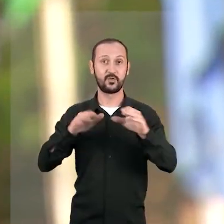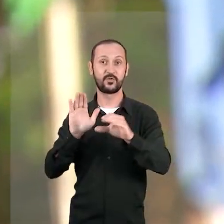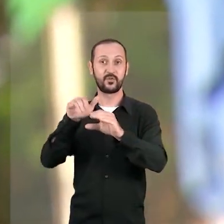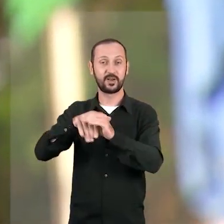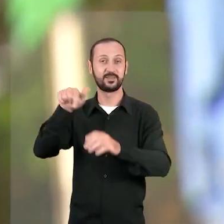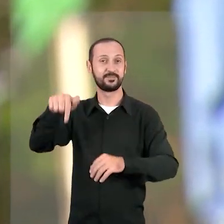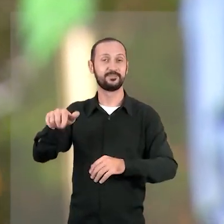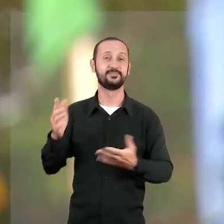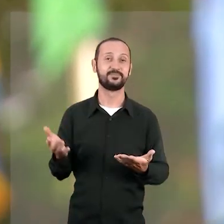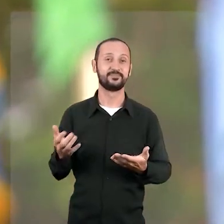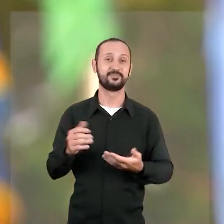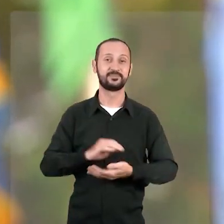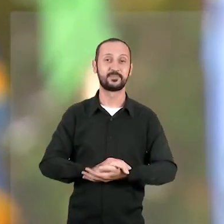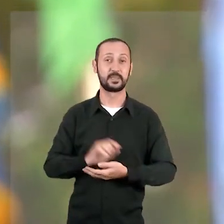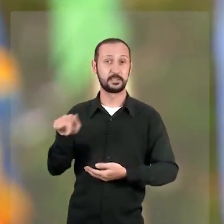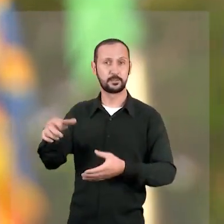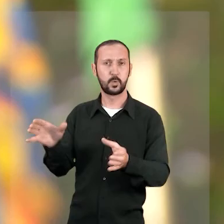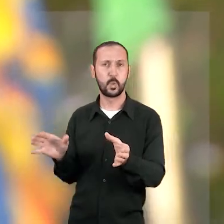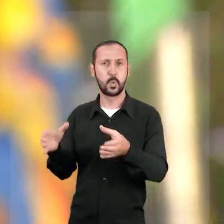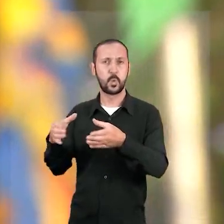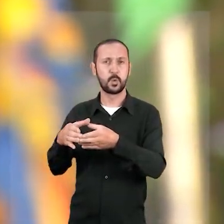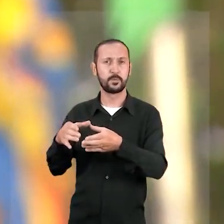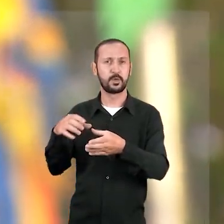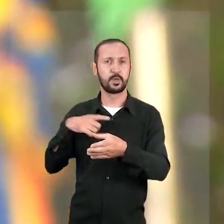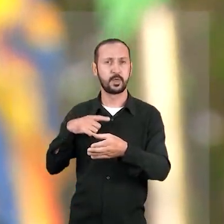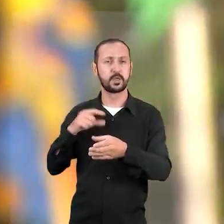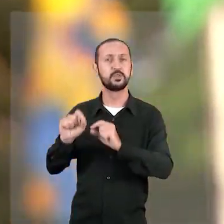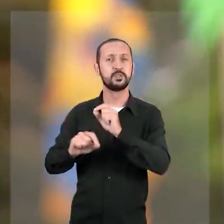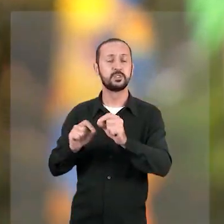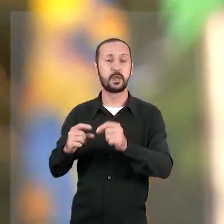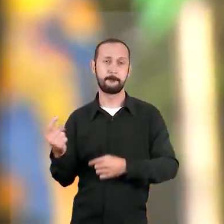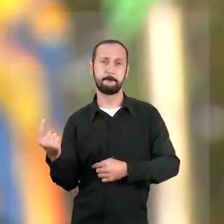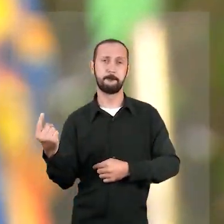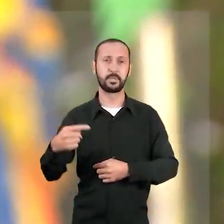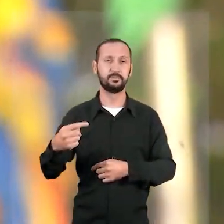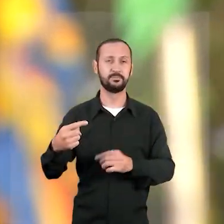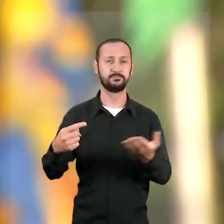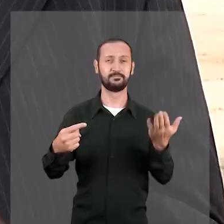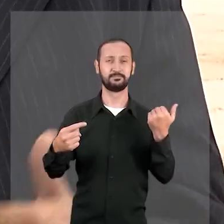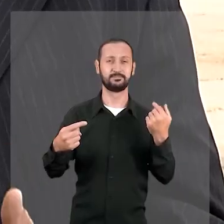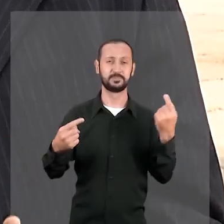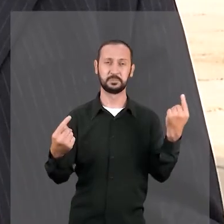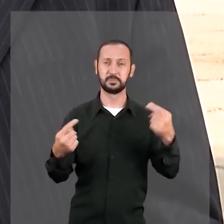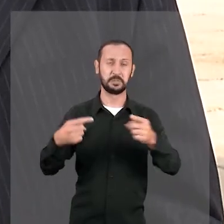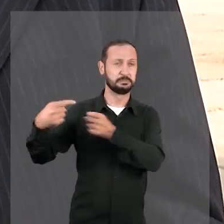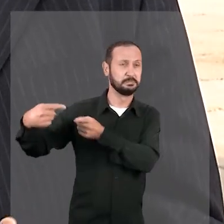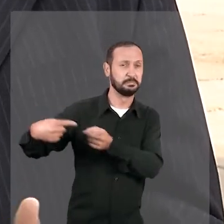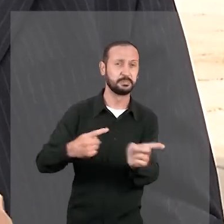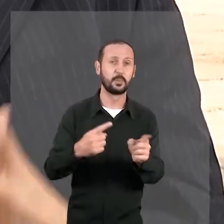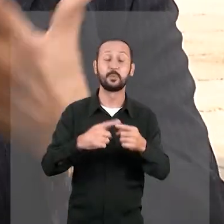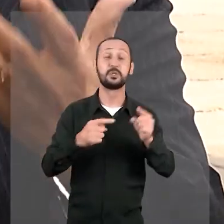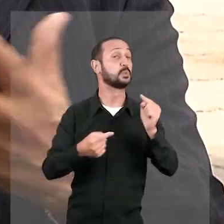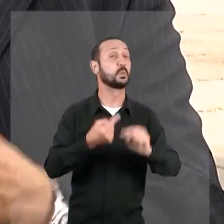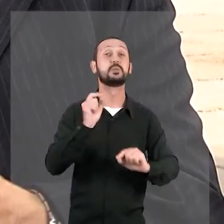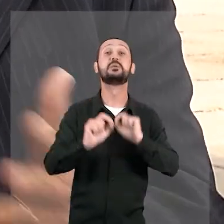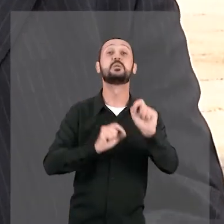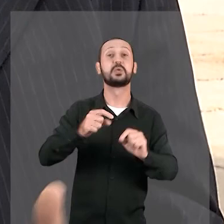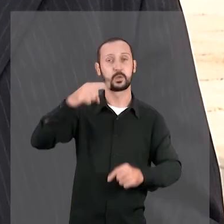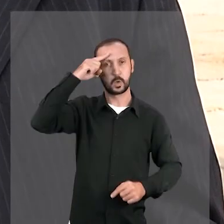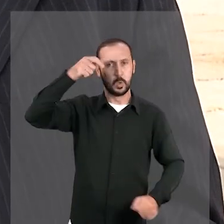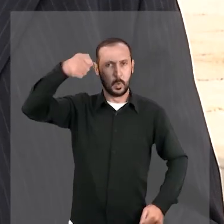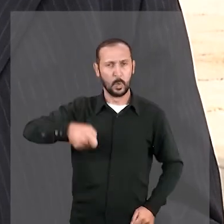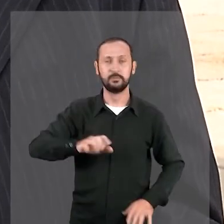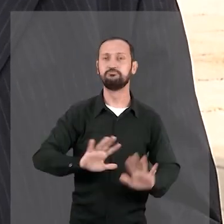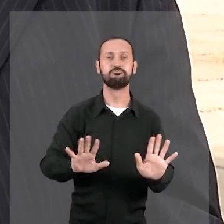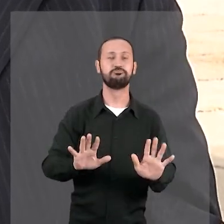pelo MDB. E a bancada do MDB era uma bancada de oposição na época, porque nós combatíamos a